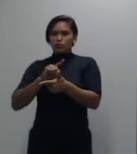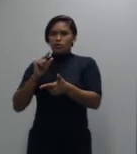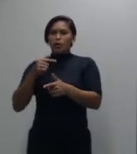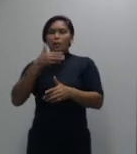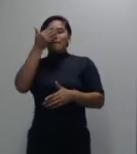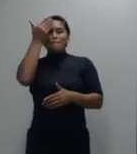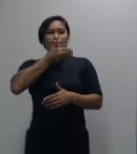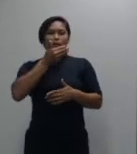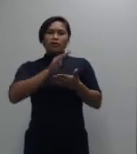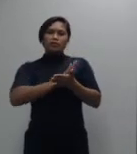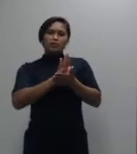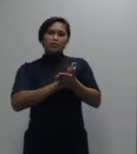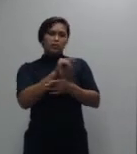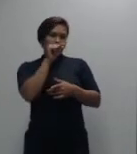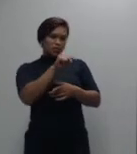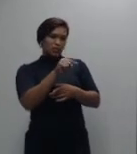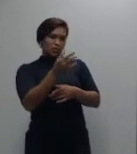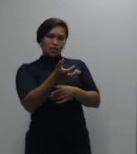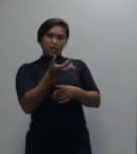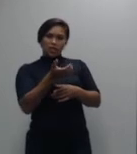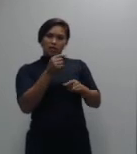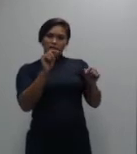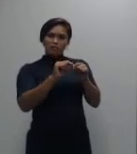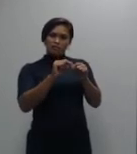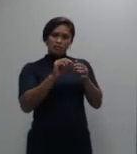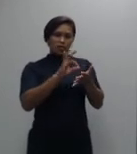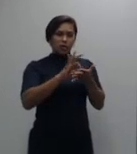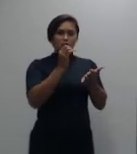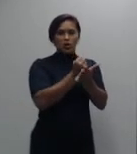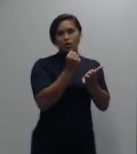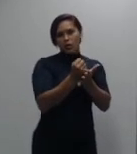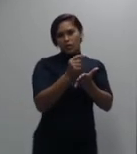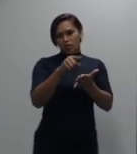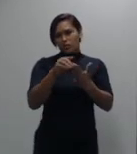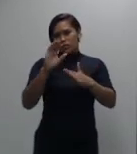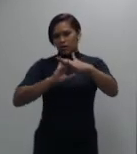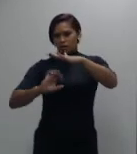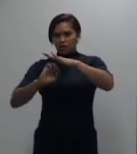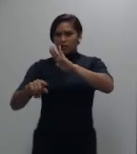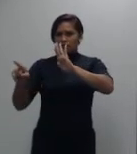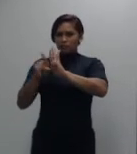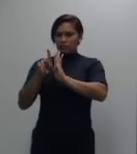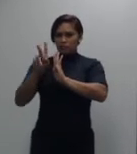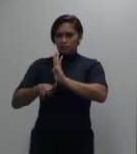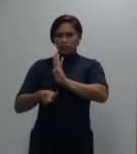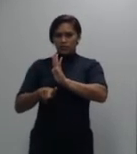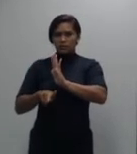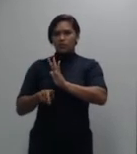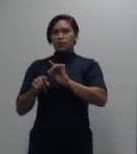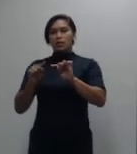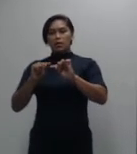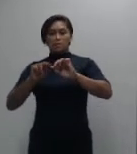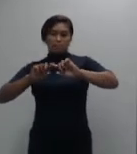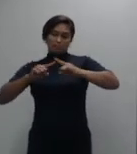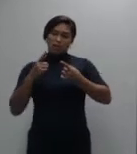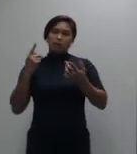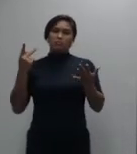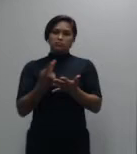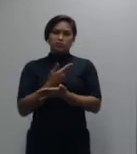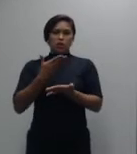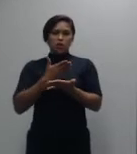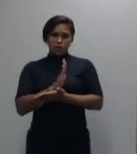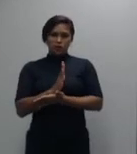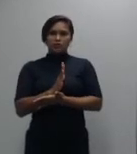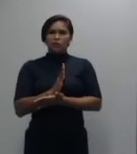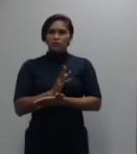lavar aqui ou serviço com prataria apotex investimento e fita mesmo assim reconhecendo